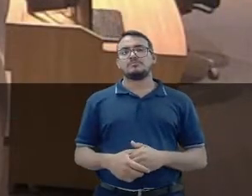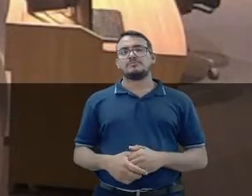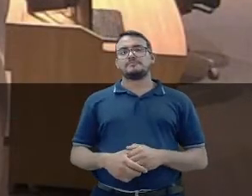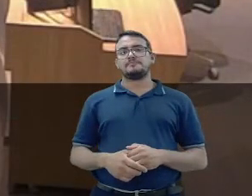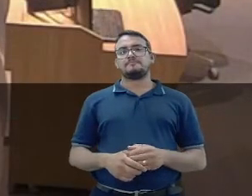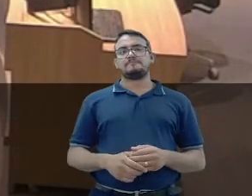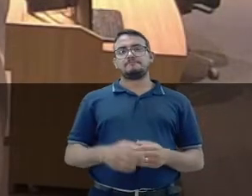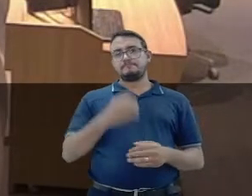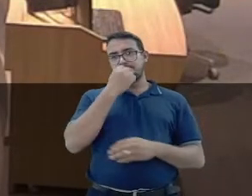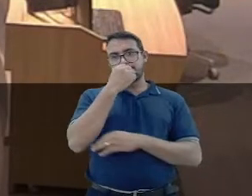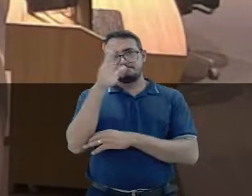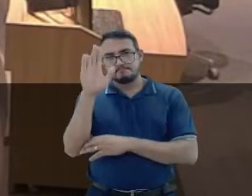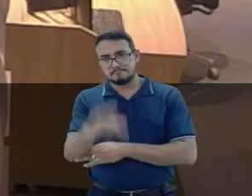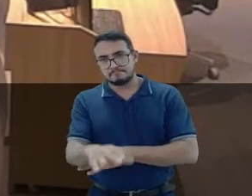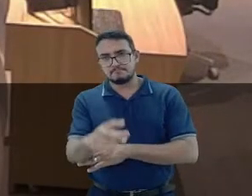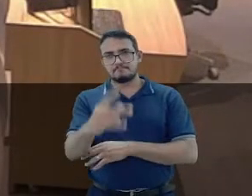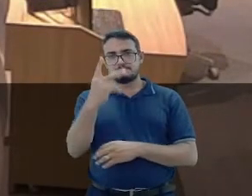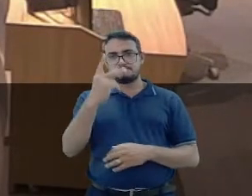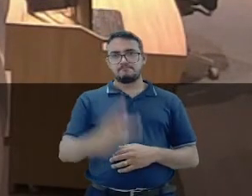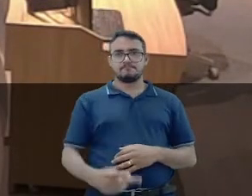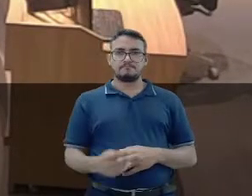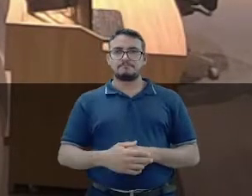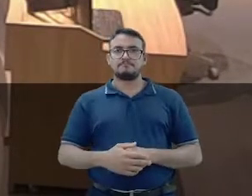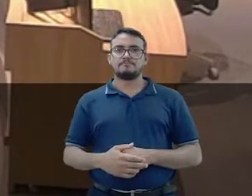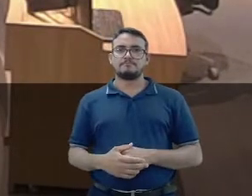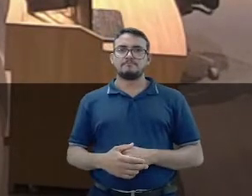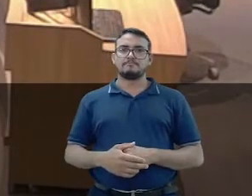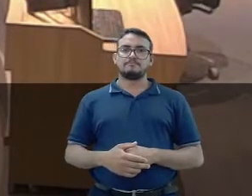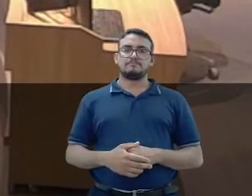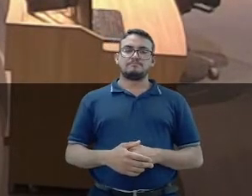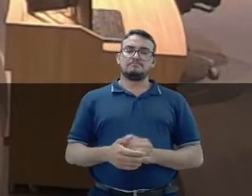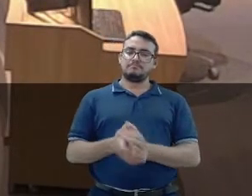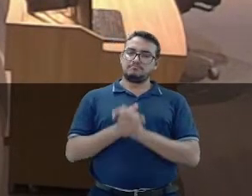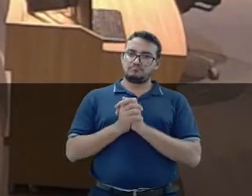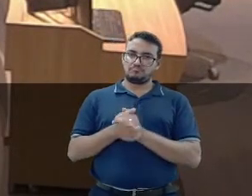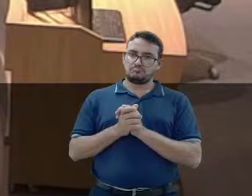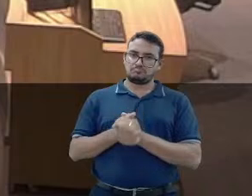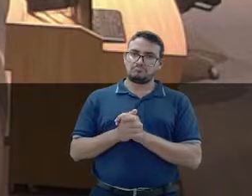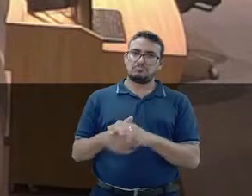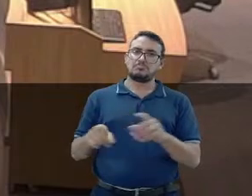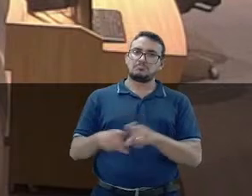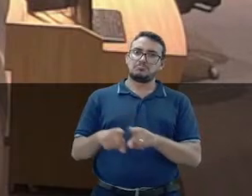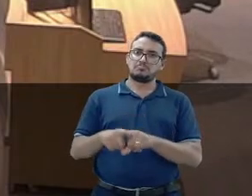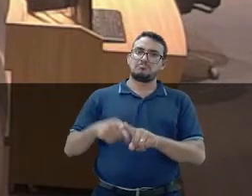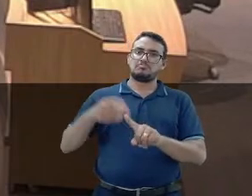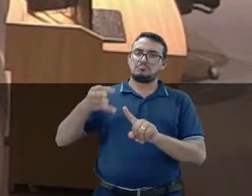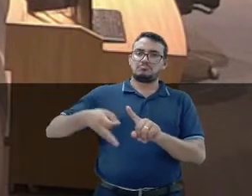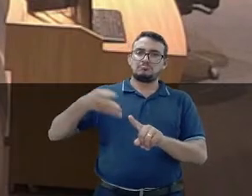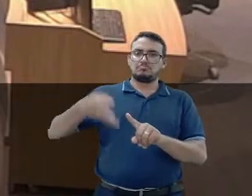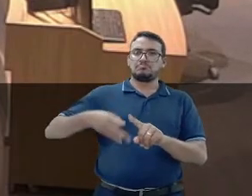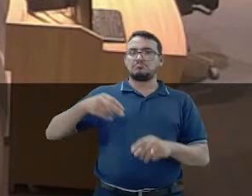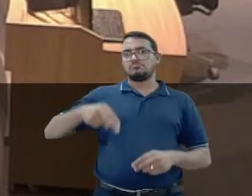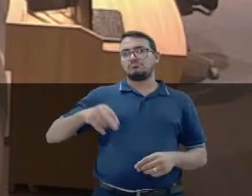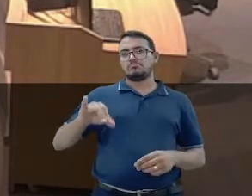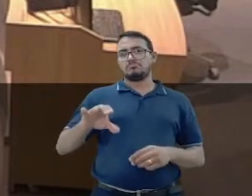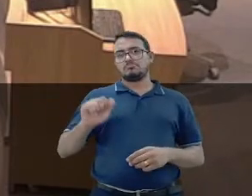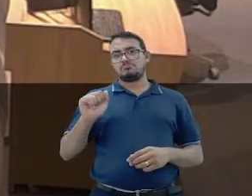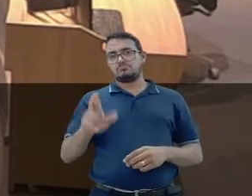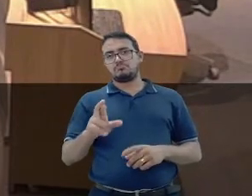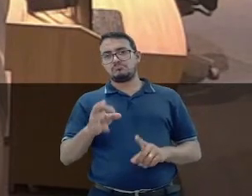Boa tarde, presidente. Boa tarde. Pessoa na qual cumprimento também o desembargador Nicanor, desembargador